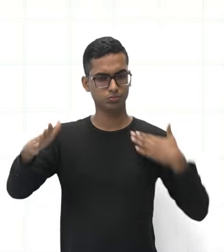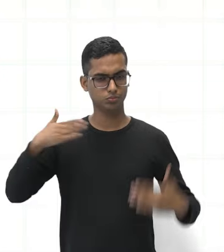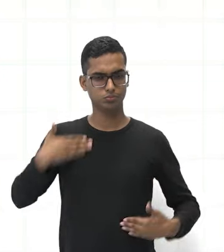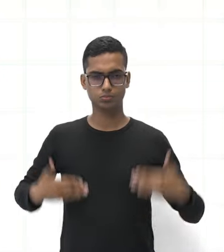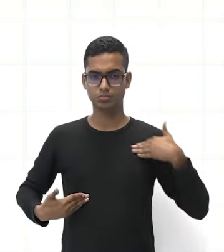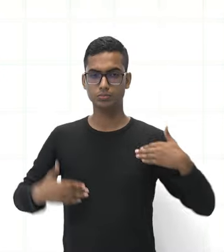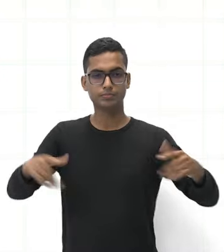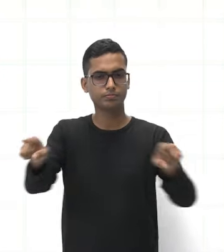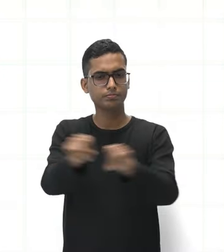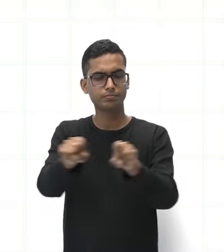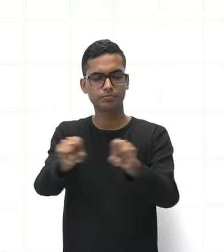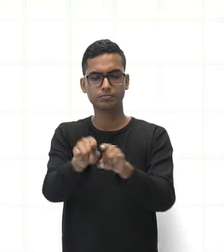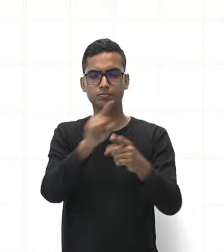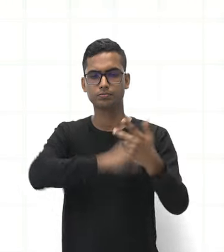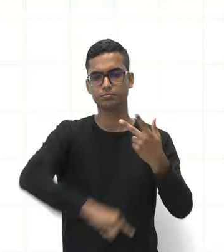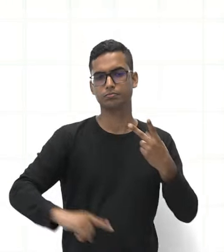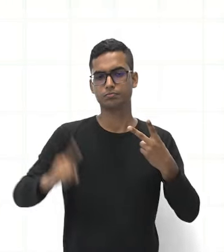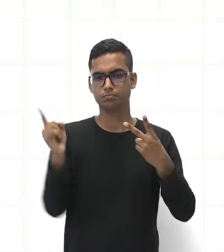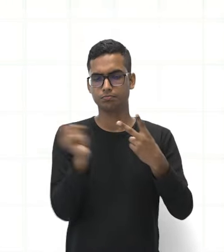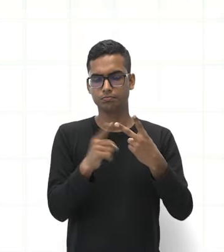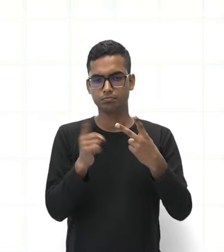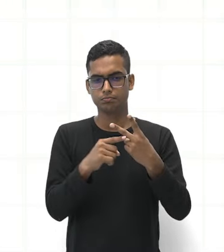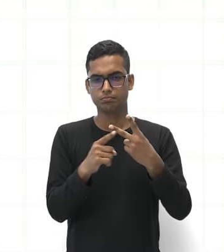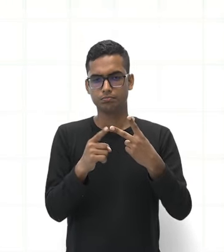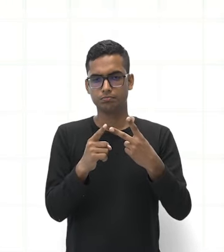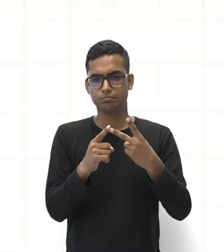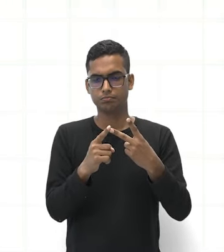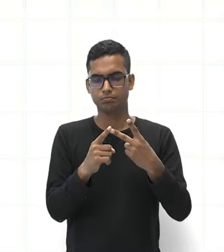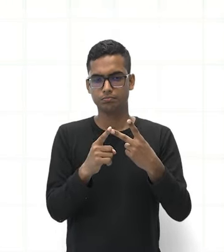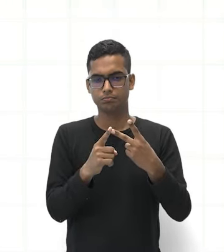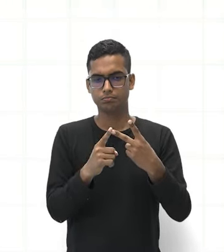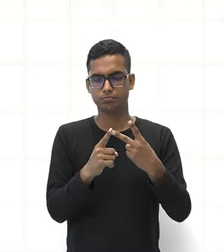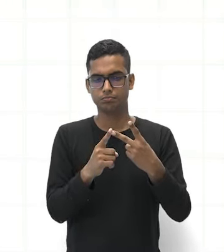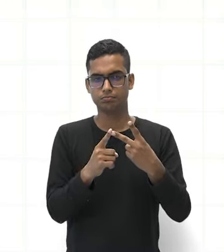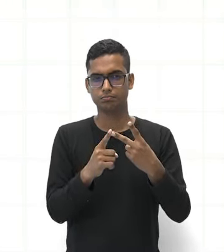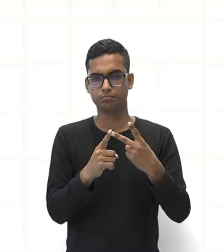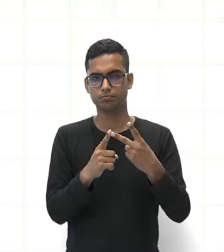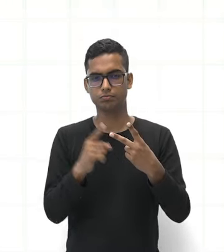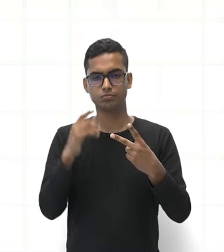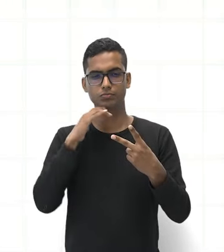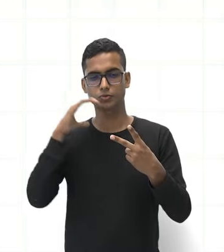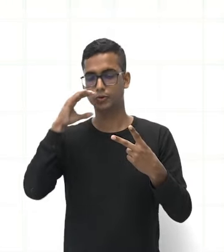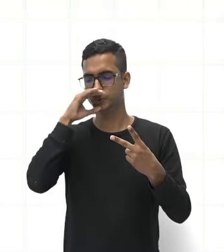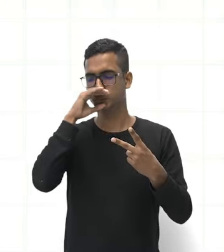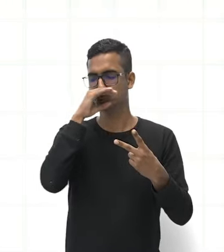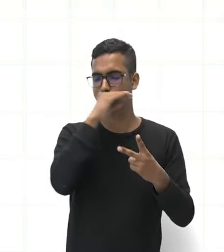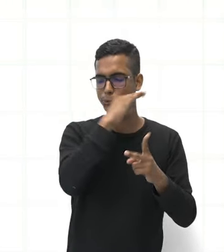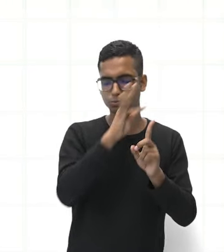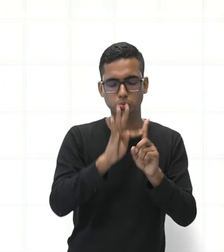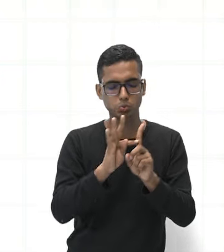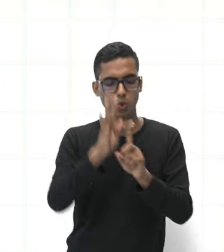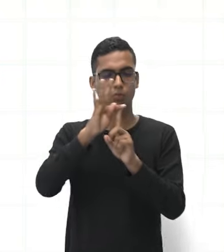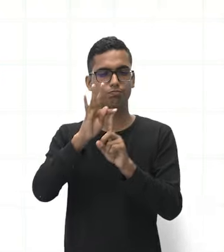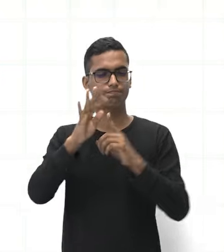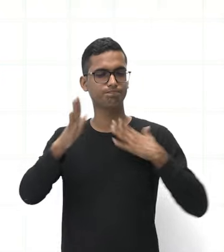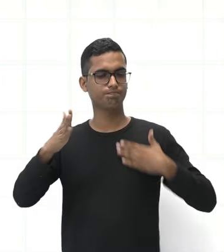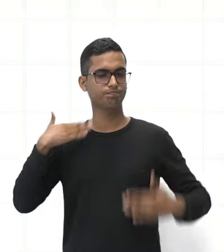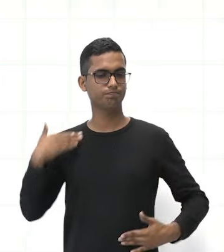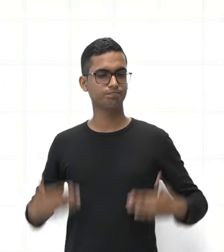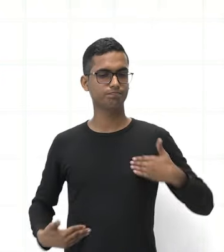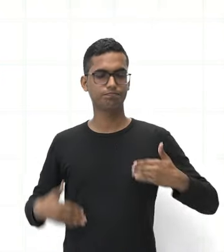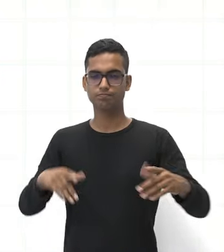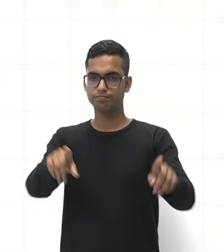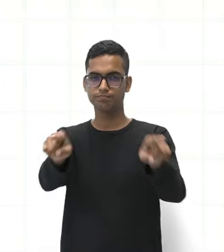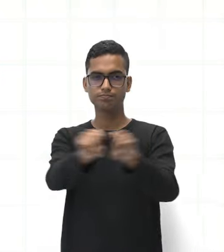A produção dos nossos movimentos. O aquecimento do corpo, como eu